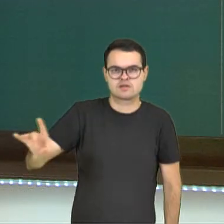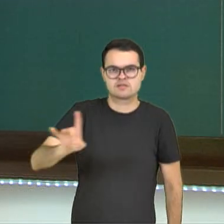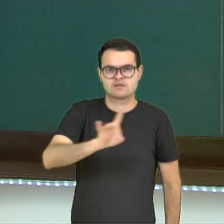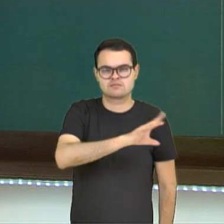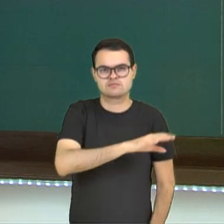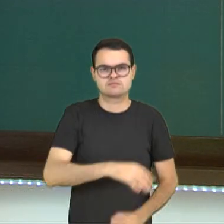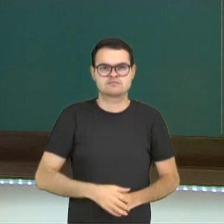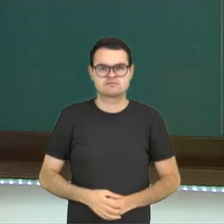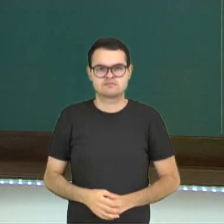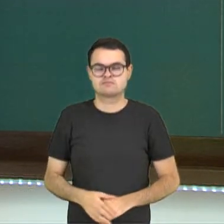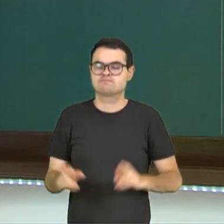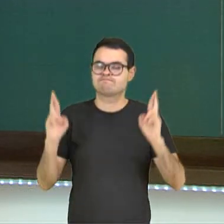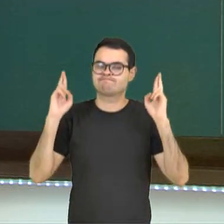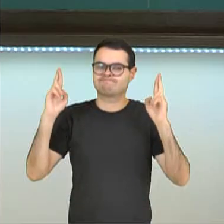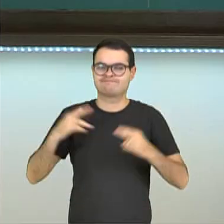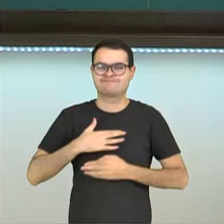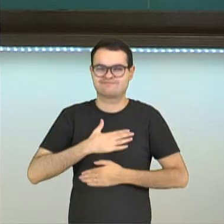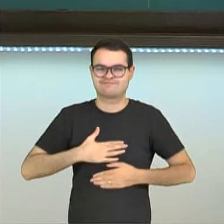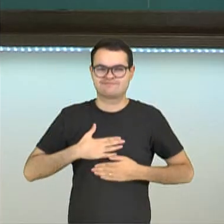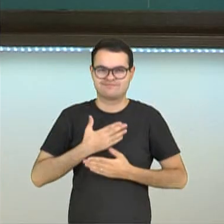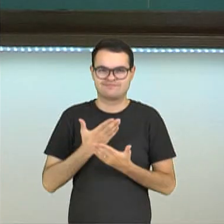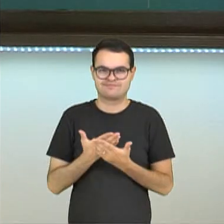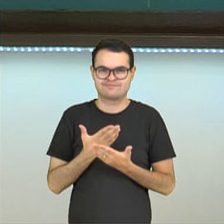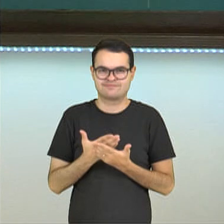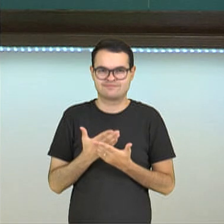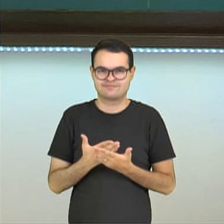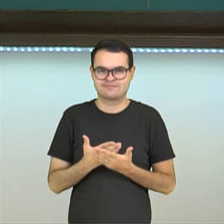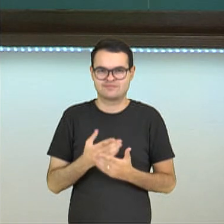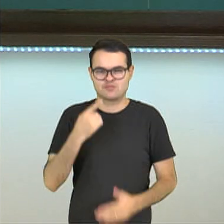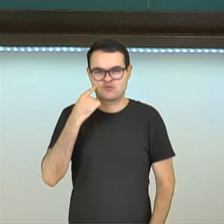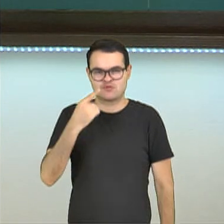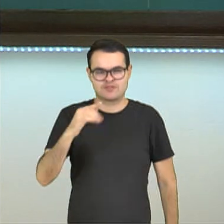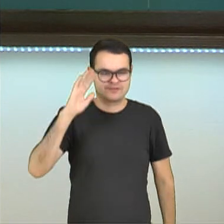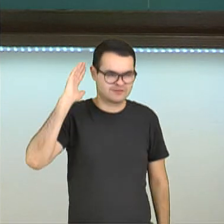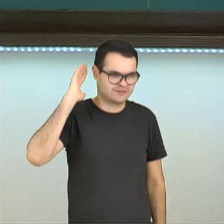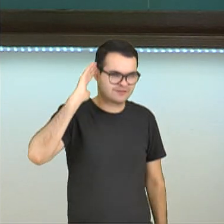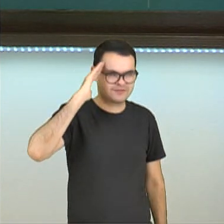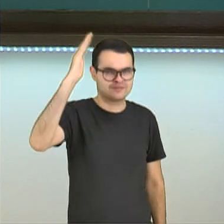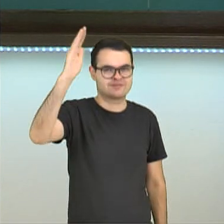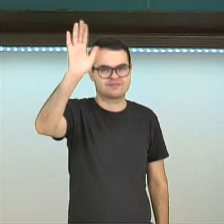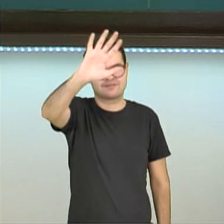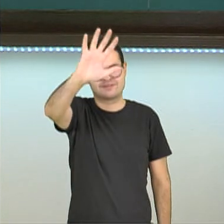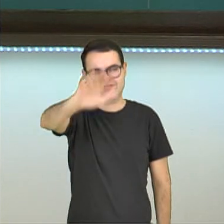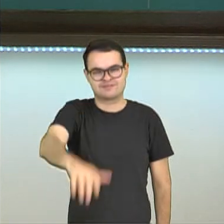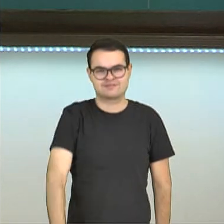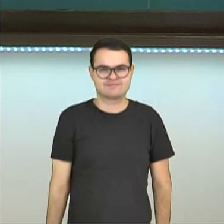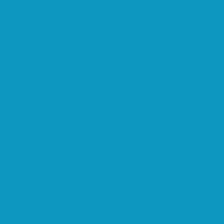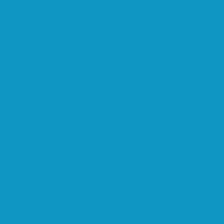tá? Eu espero que vocês tenham gostado da aula e a gente se vê na próxima, se Deus quiser.